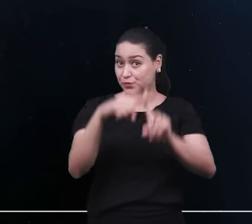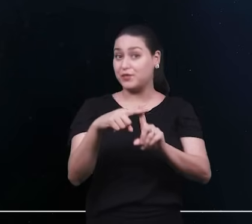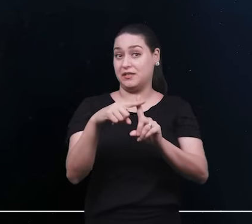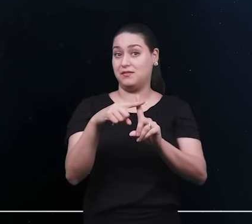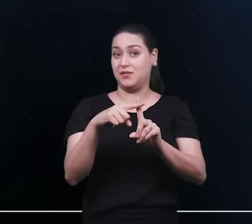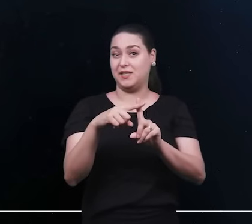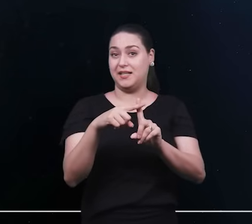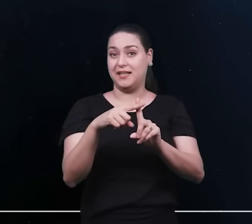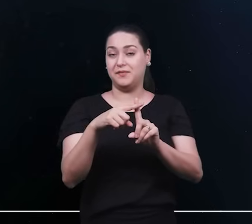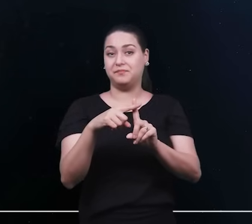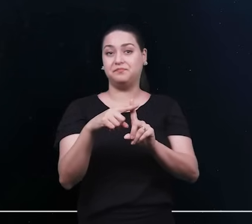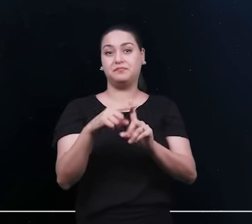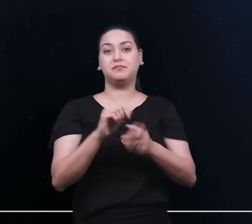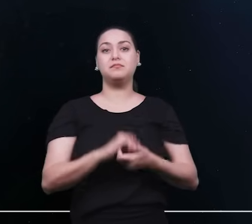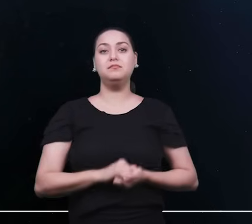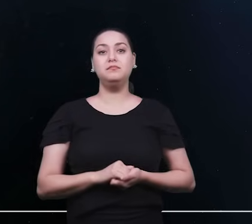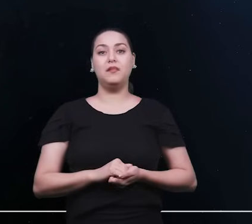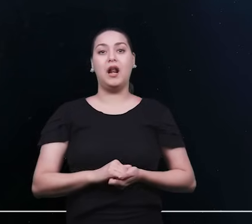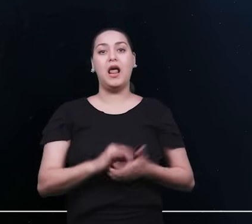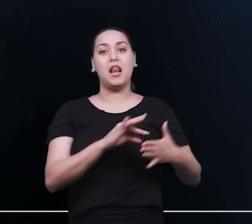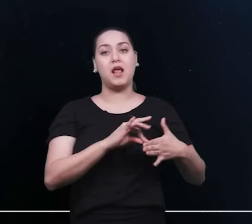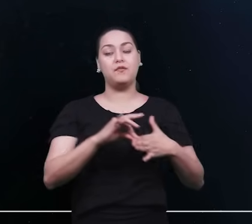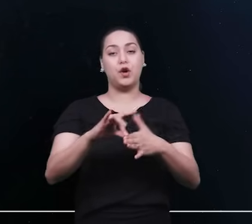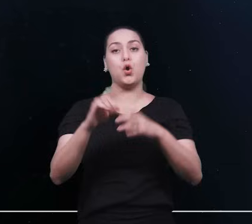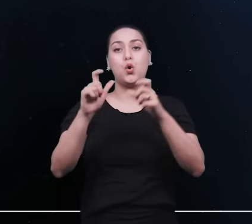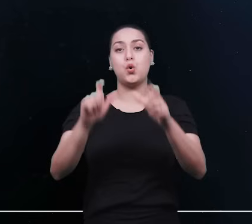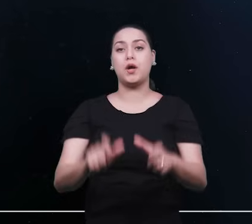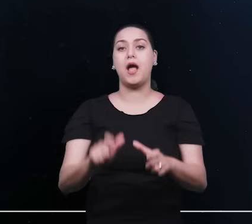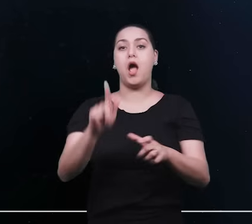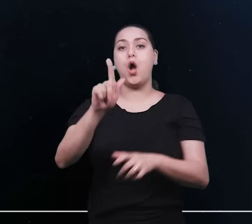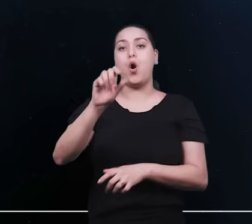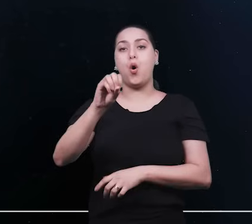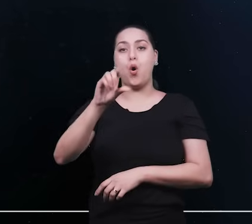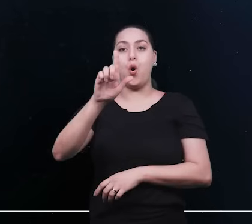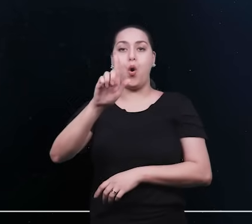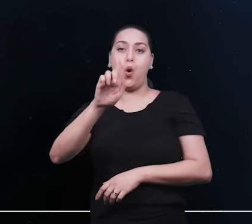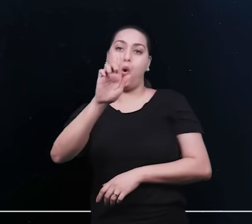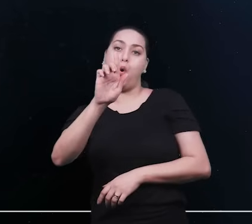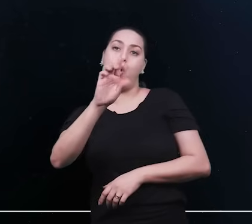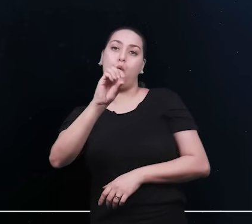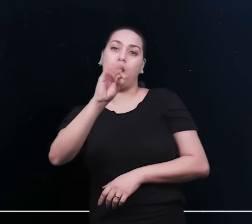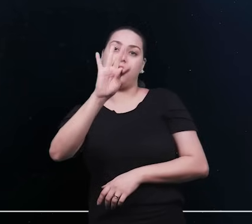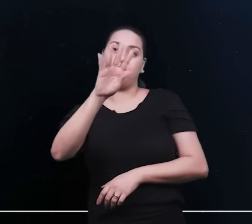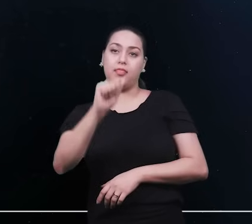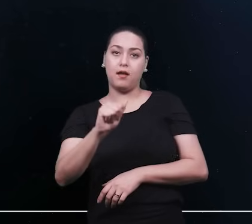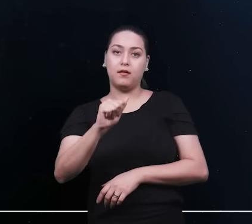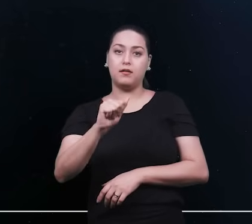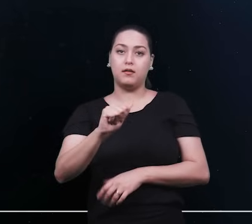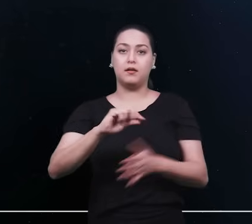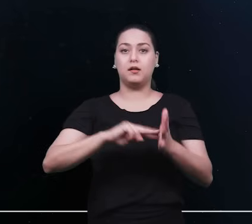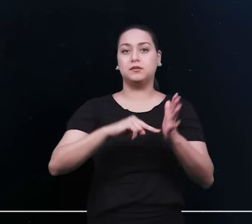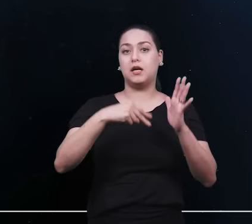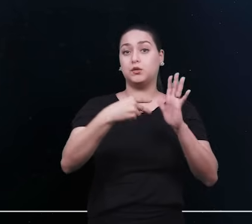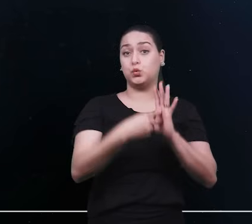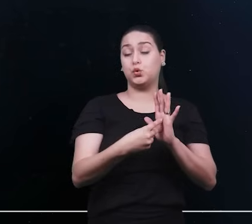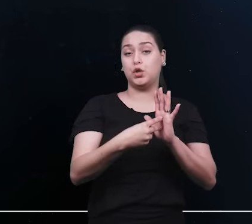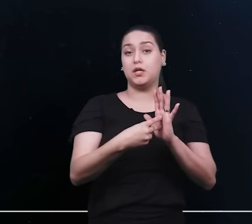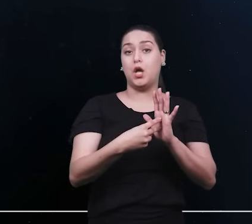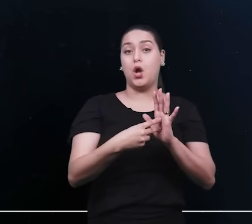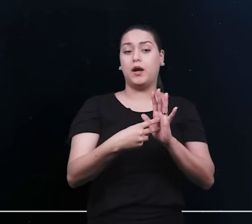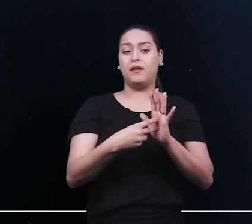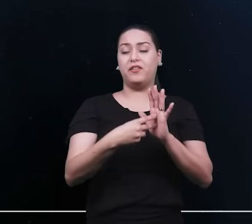outeiro. E está escrito: e levaram-no ao lugar do Gólgota, que se traduz por lugar